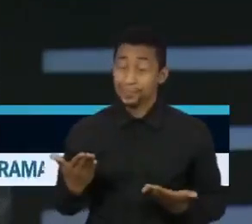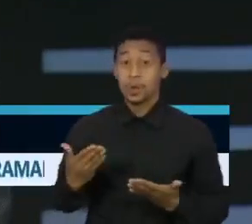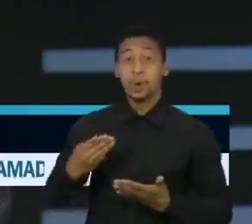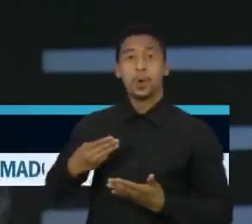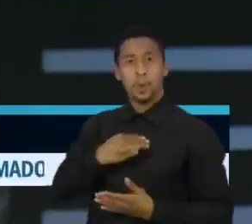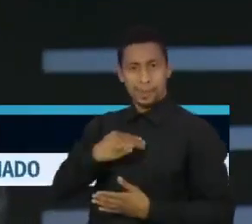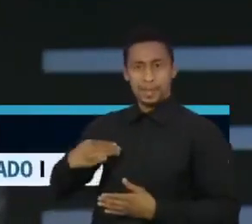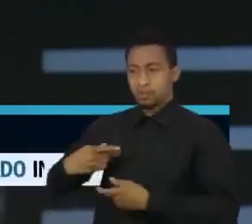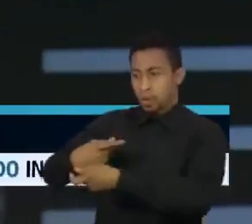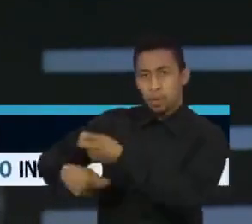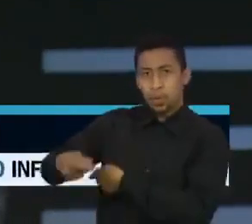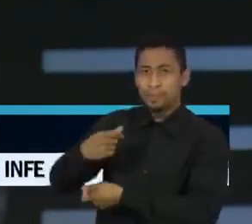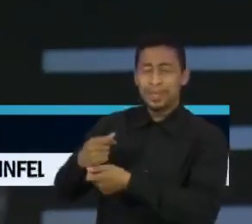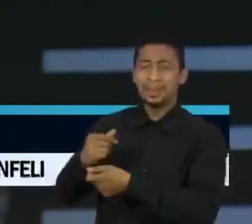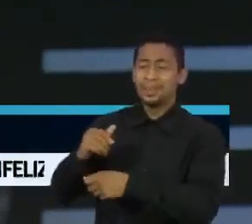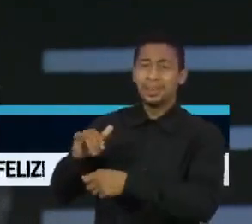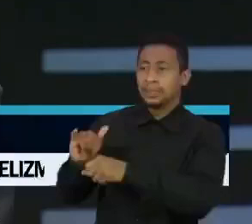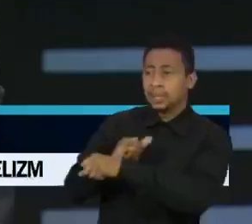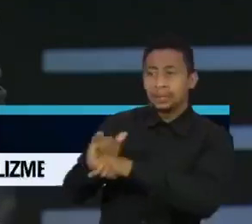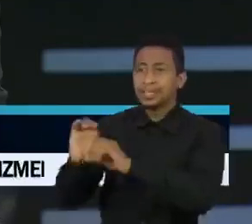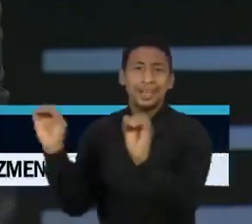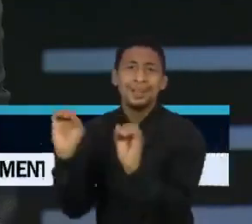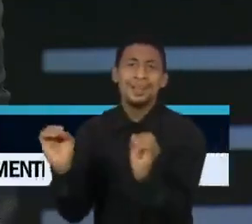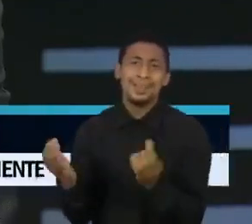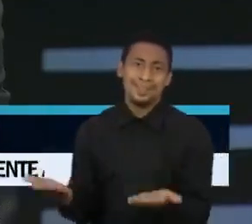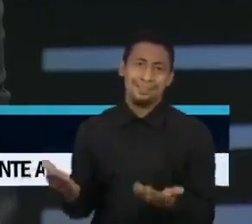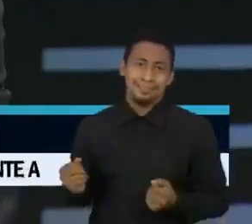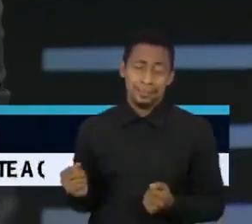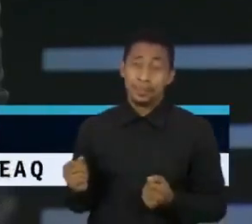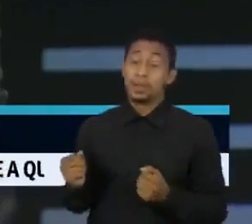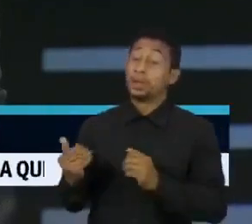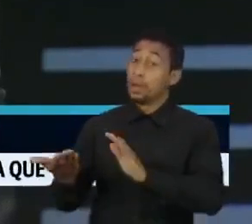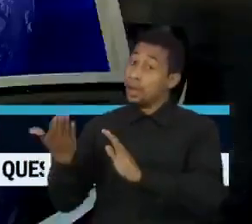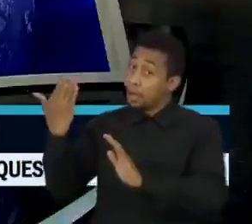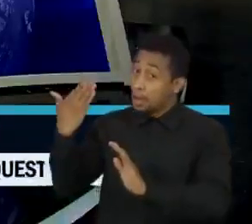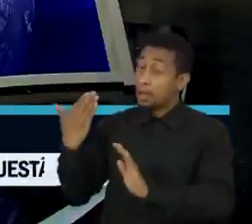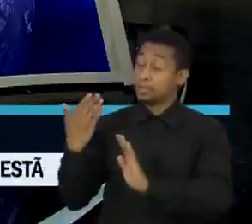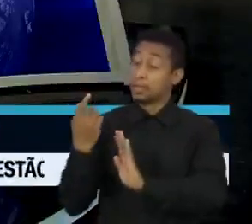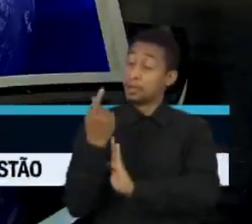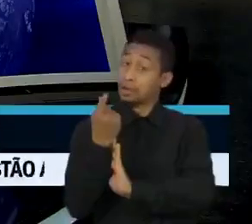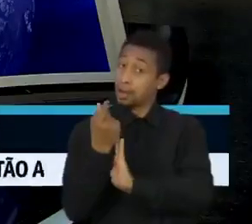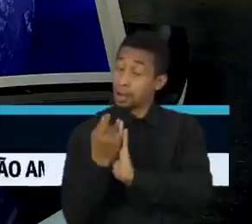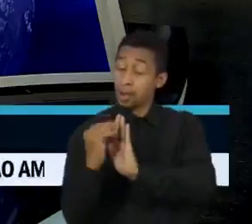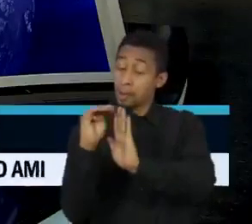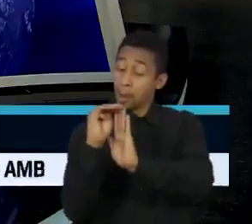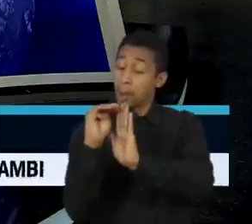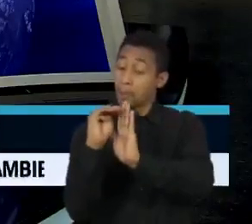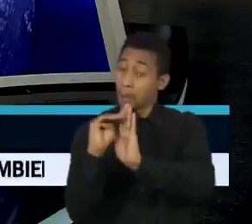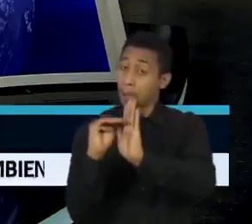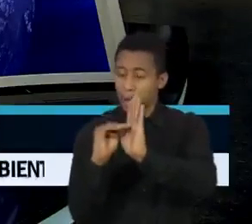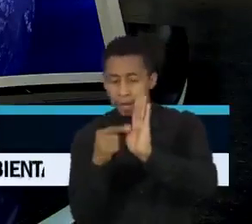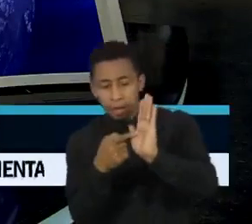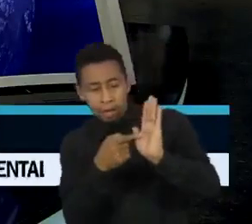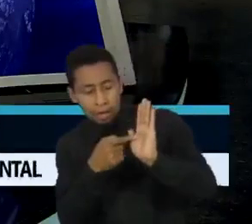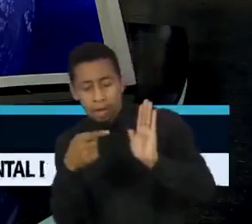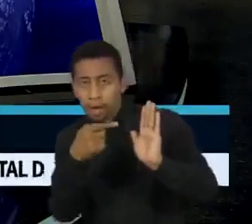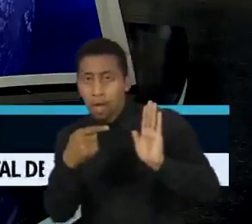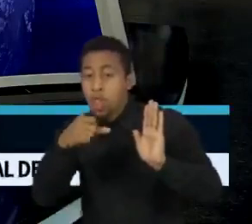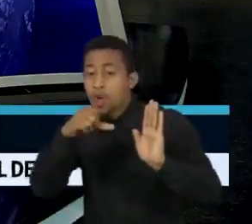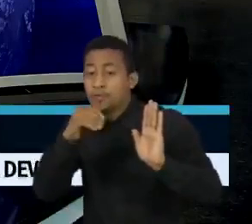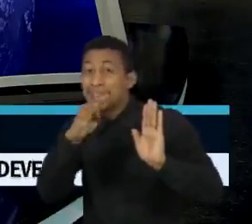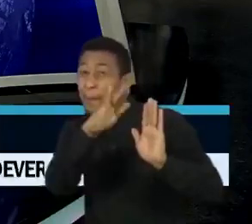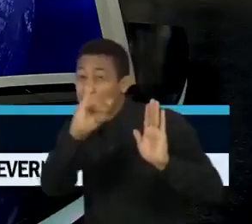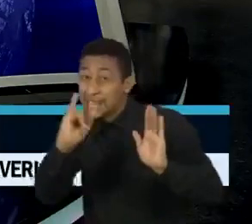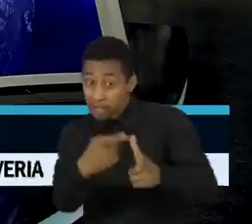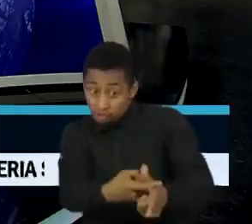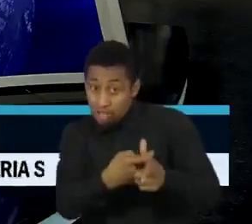soluções por exemplo reforma administrativa se ele sabia que ele ia precisar desses desses 90 milhões e desses recursos e tem que ter